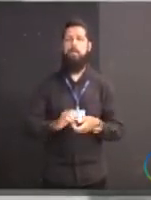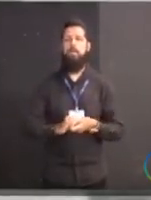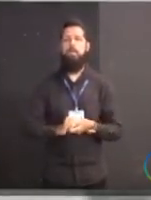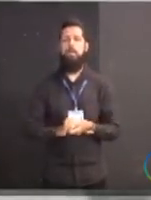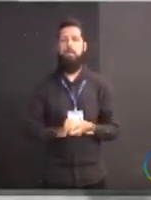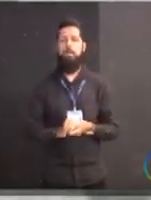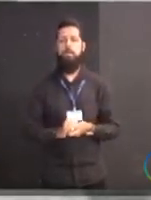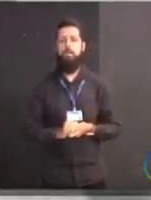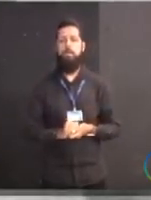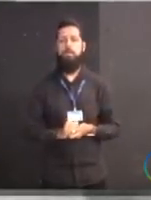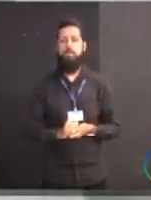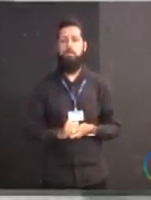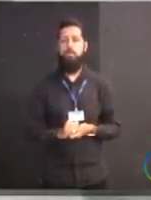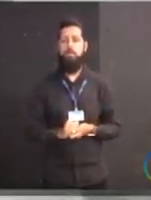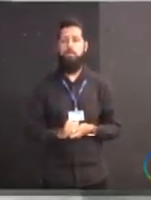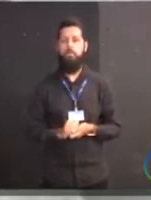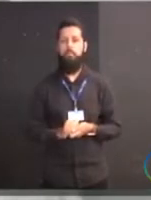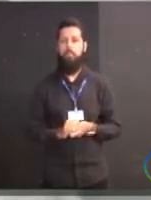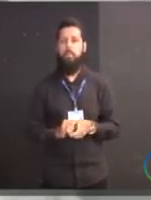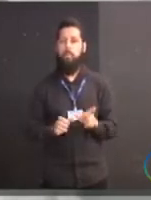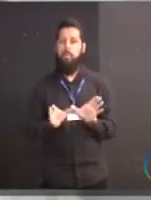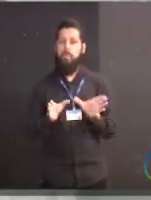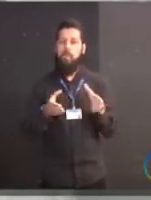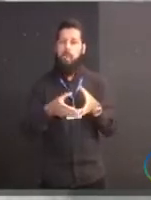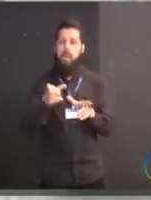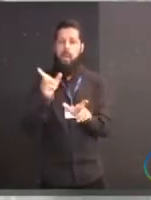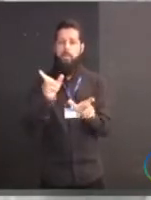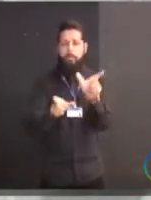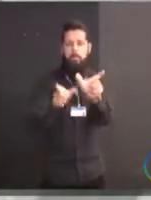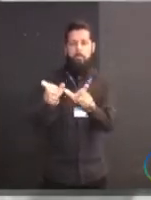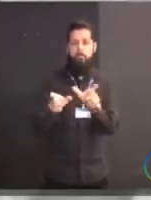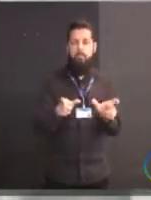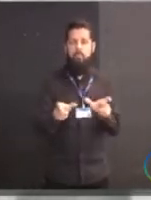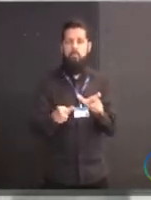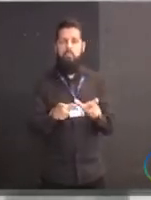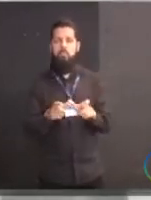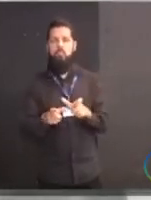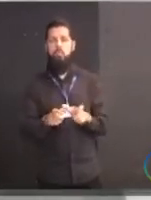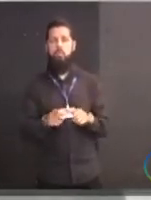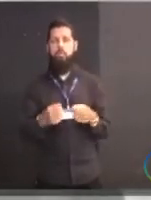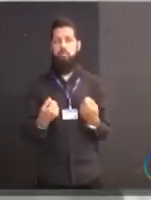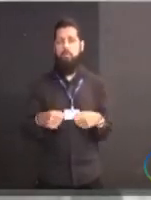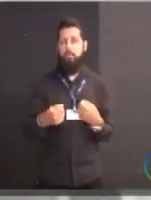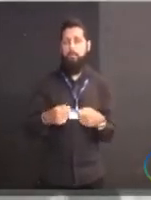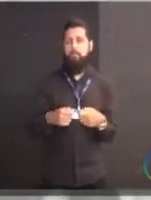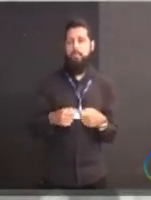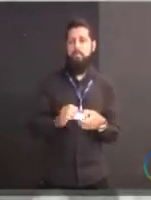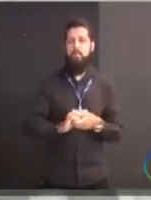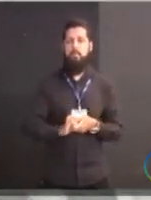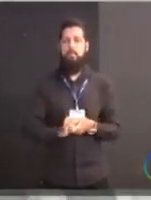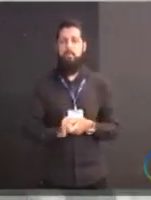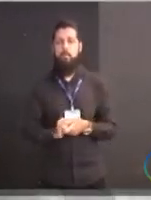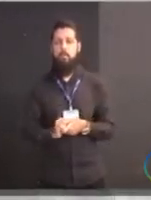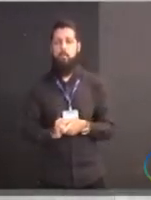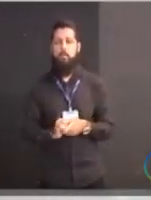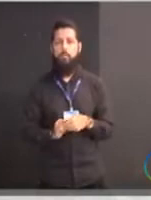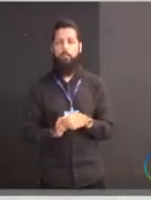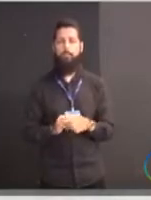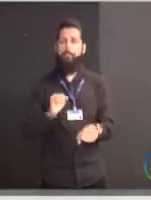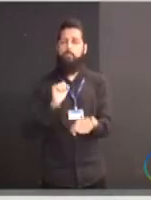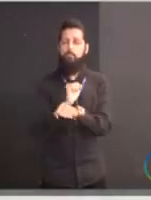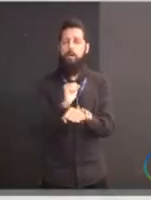precisamente nisso. Quer dizer, a população vai aumentando, mas o homem precisa ir acomodando essa população aqui na Terra, né? E precisa evitar aquilo que